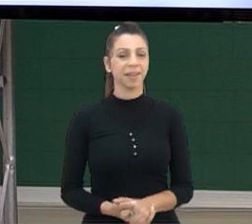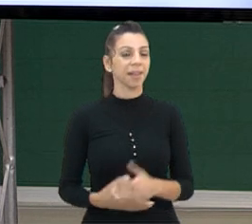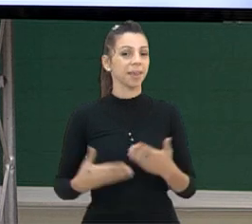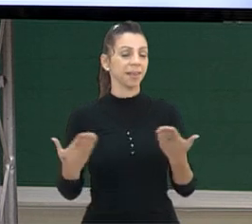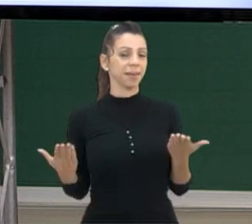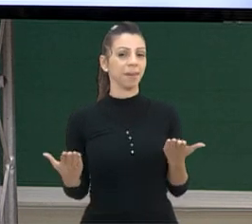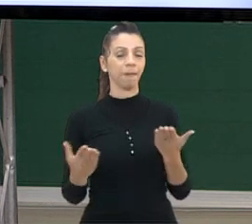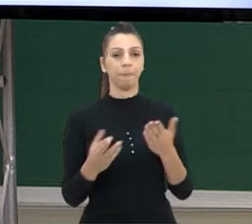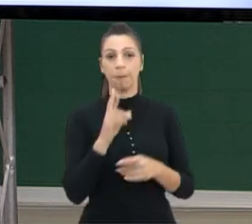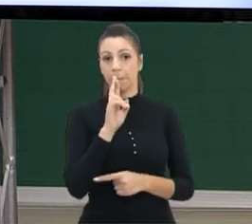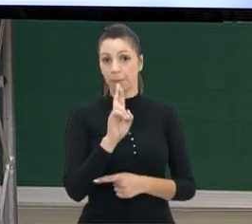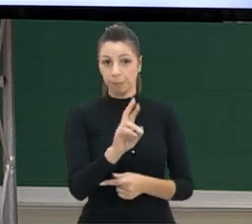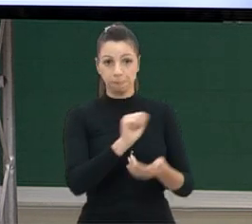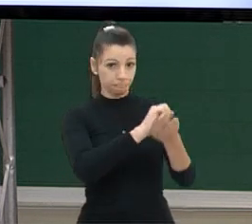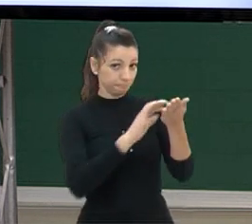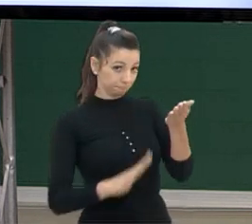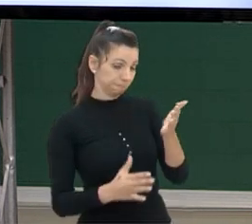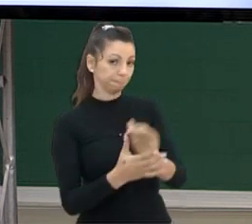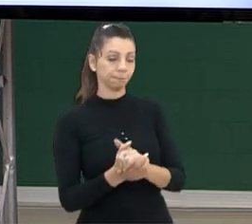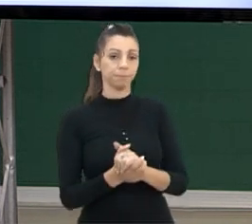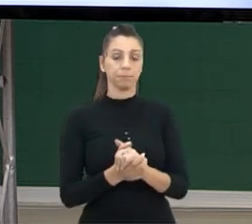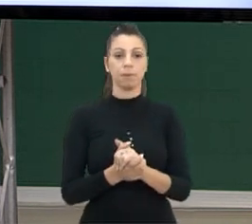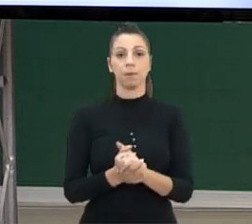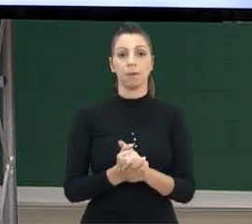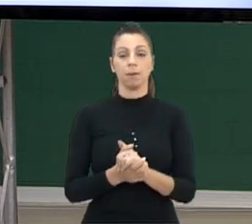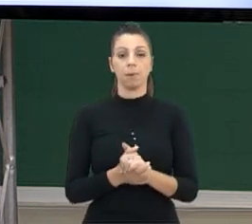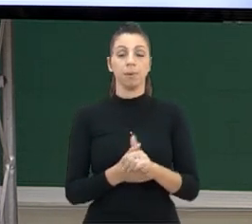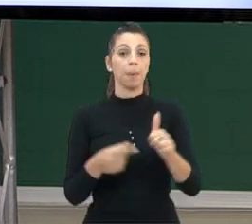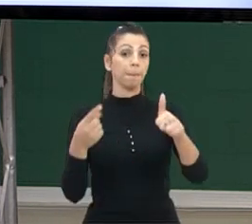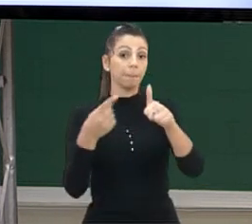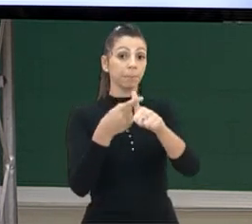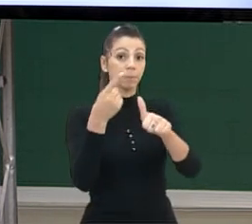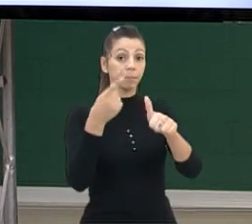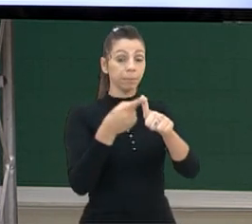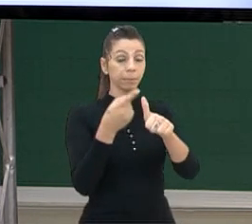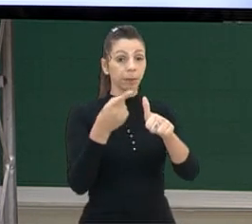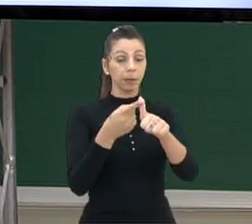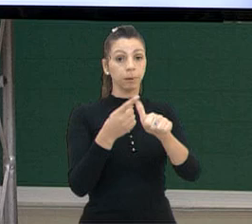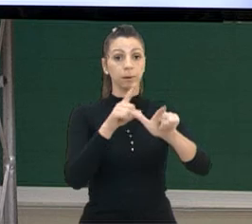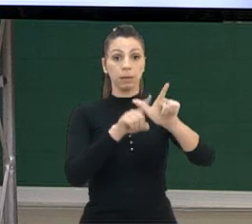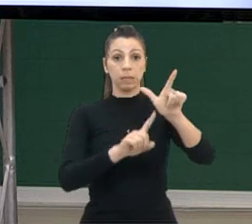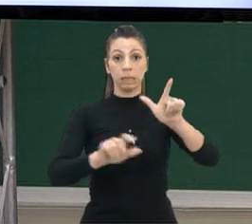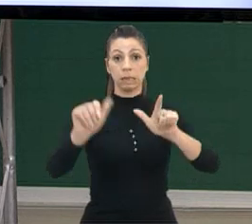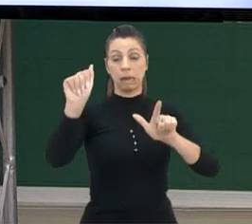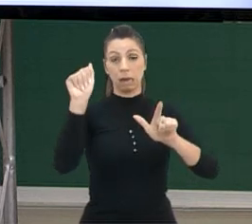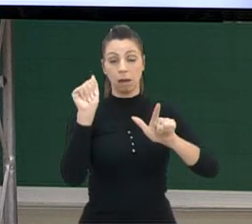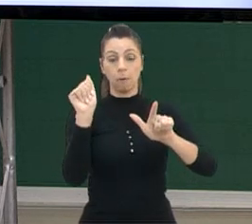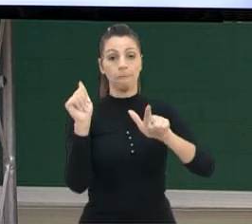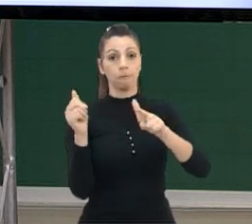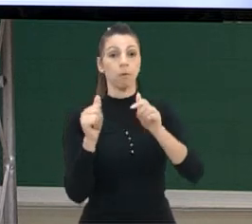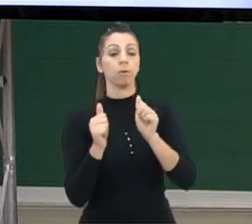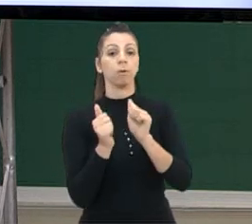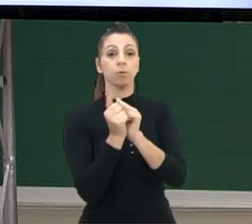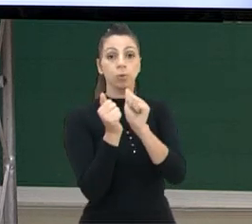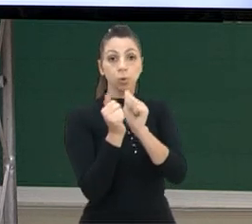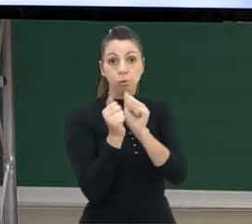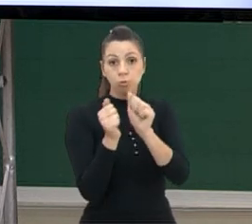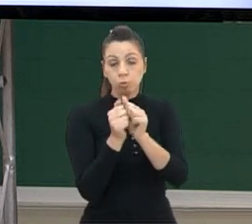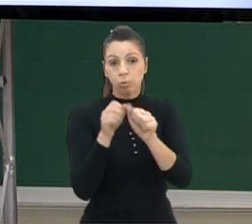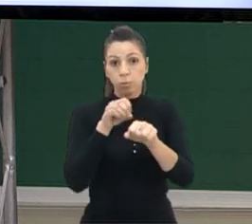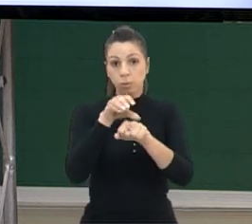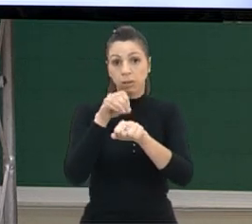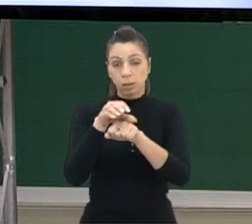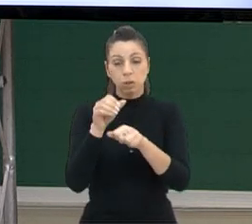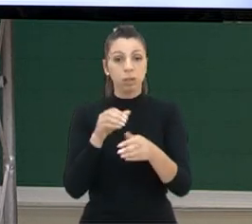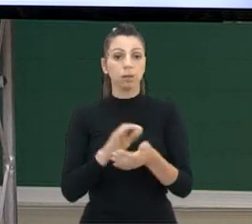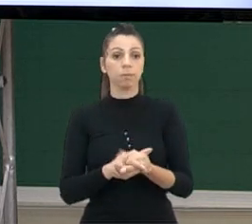Vamos fazer então a correção desse exercício? Eu vou comentar o primeiro item e os outros eu vou mostrando a resposta para você. O primeiro item